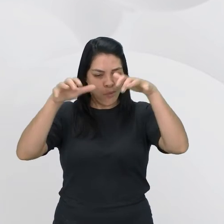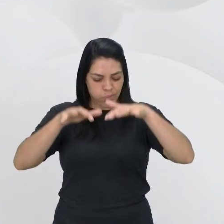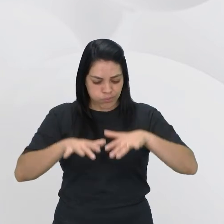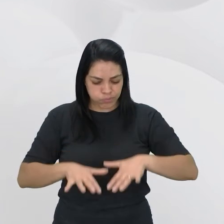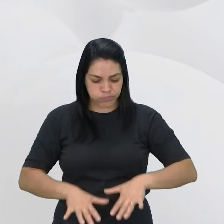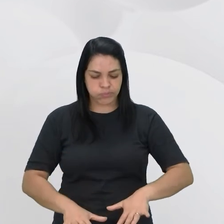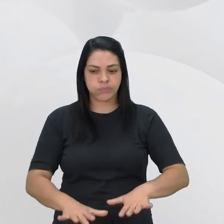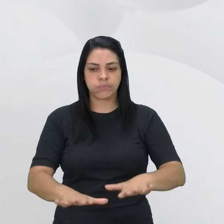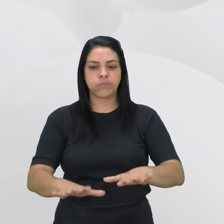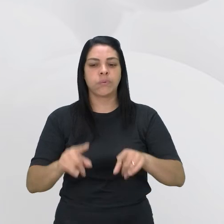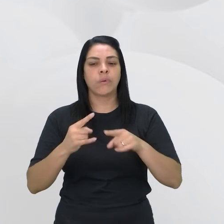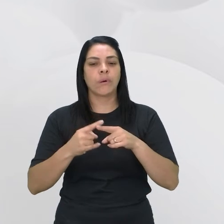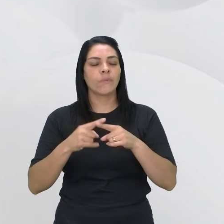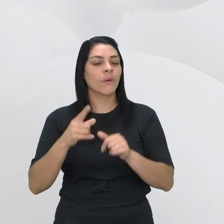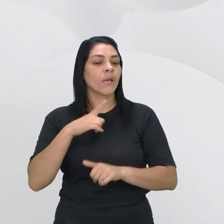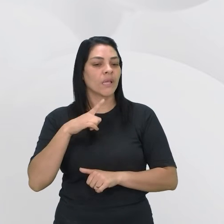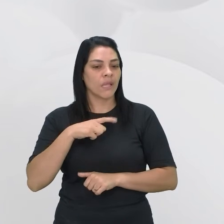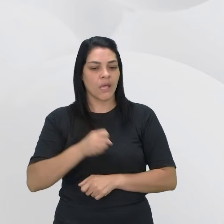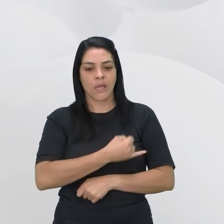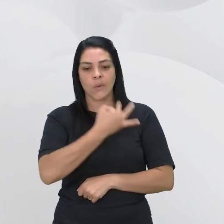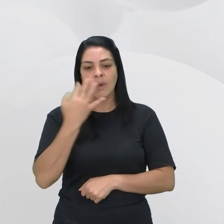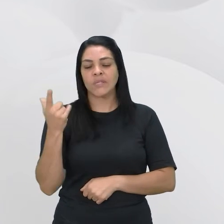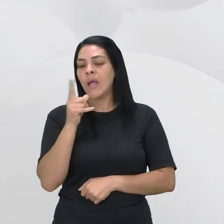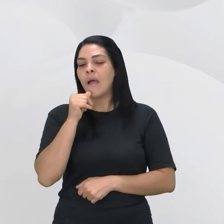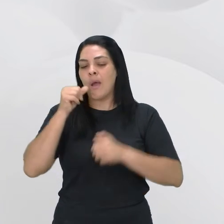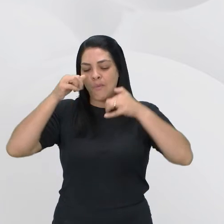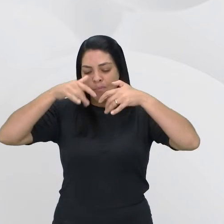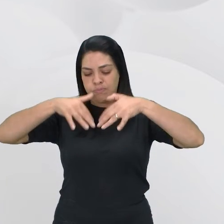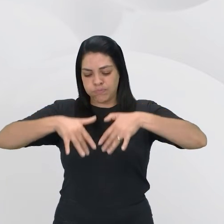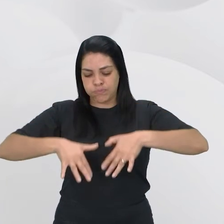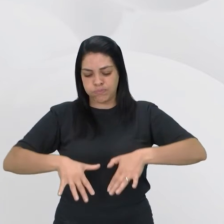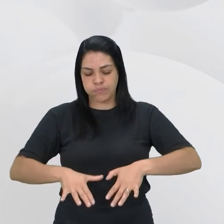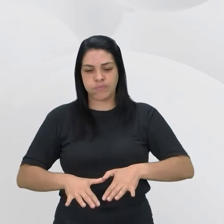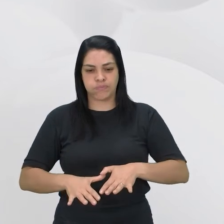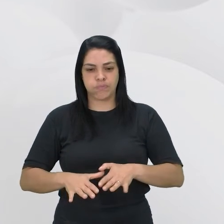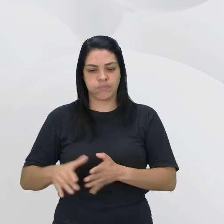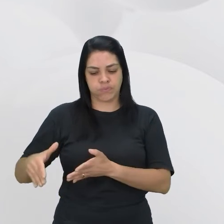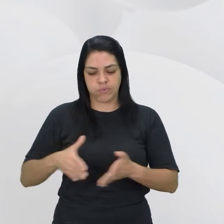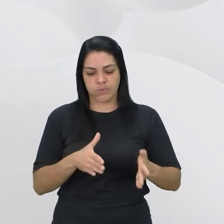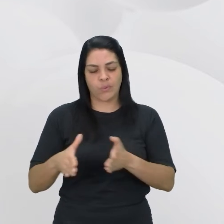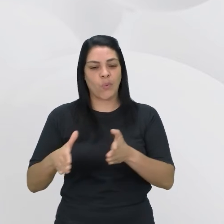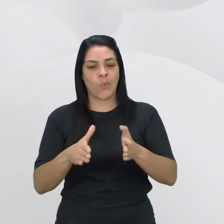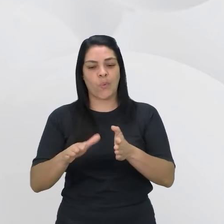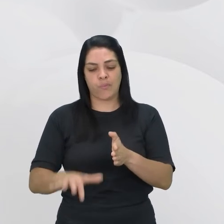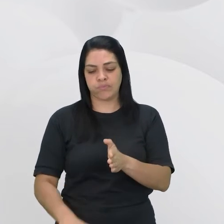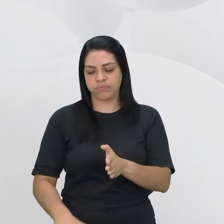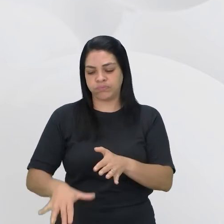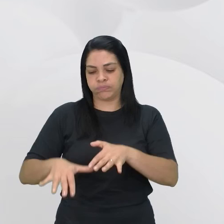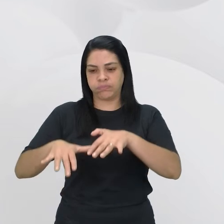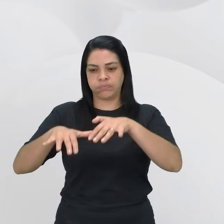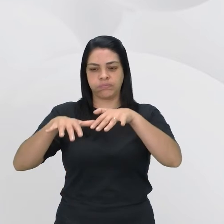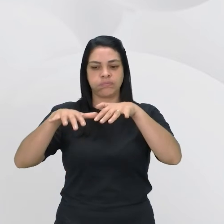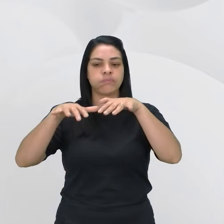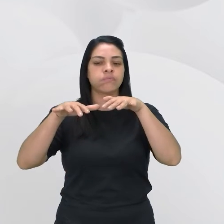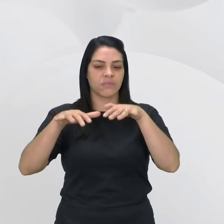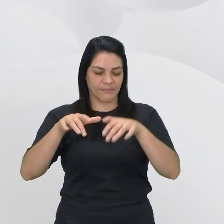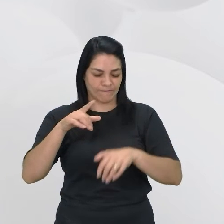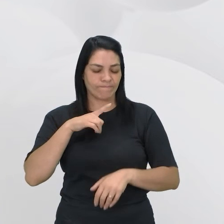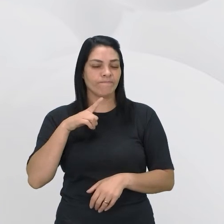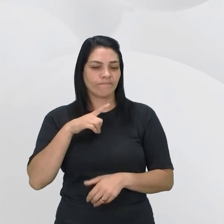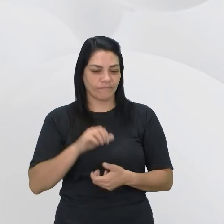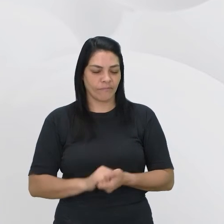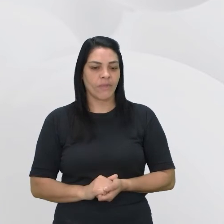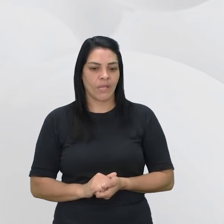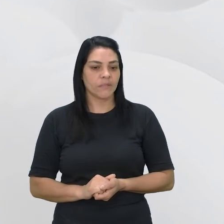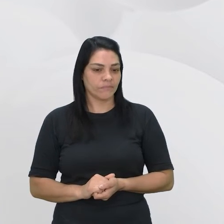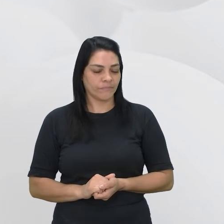as enchentes é quando aquela grande quantidade de água diretamente vai para os córregos e rios que transbordam. É a impermeabilização do solo que nós temos